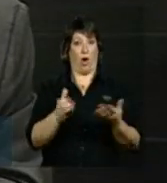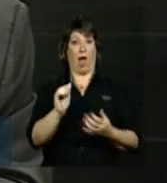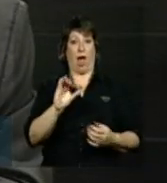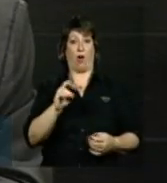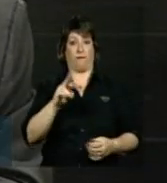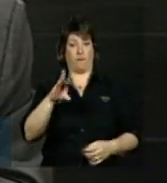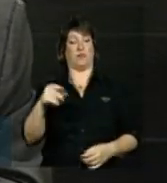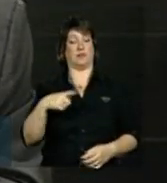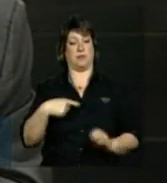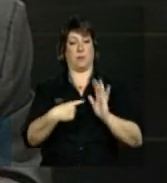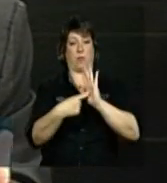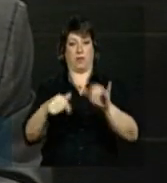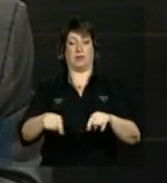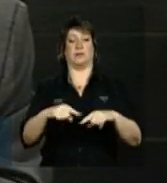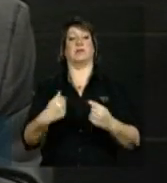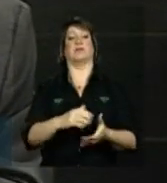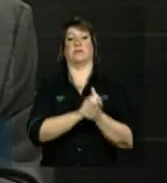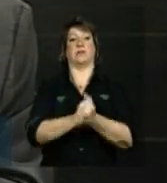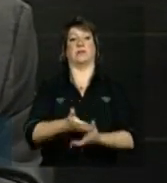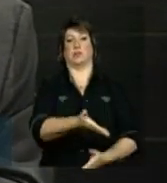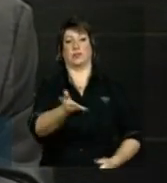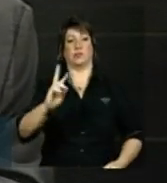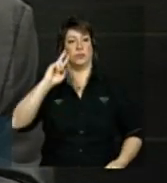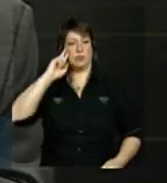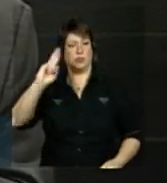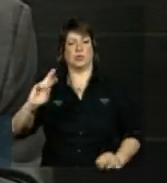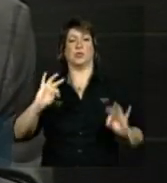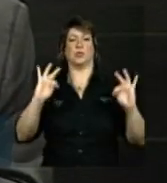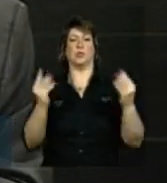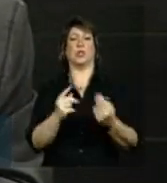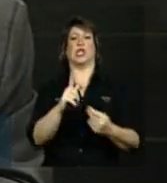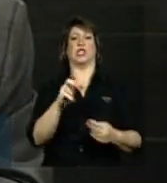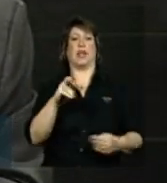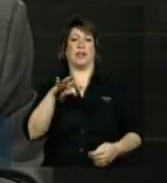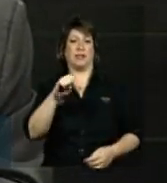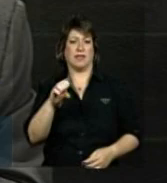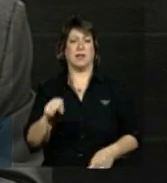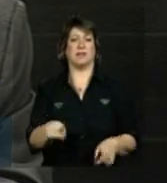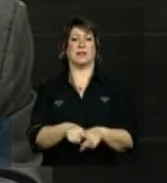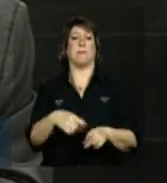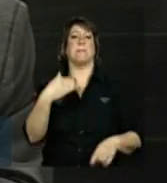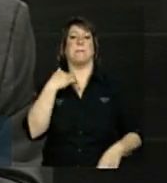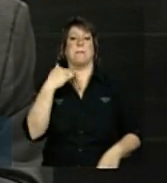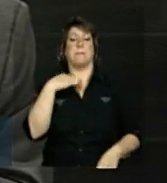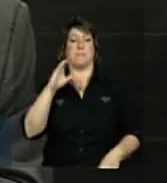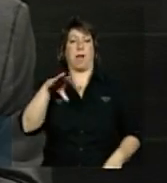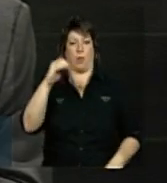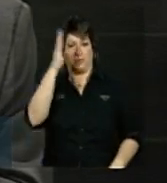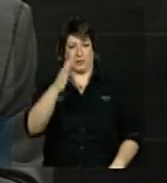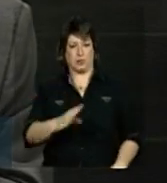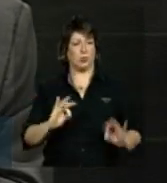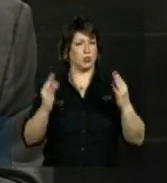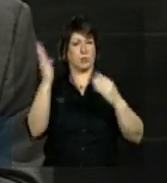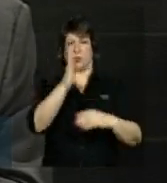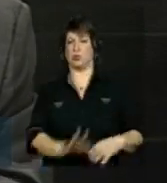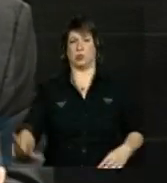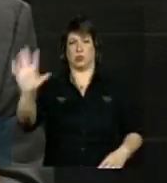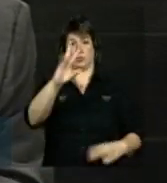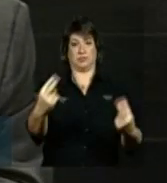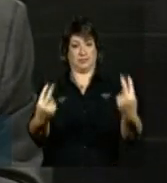também todos os superintendentes, gerentes do Banco do Brasil, de todo o território nacional que nos